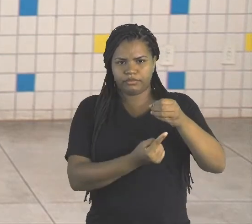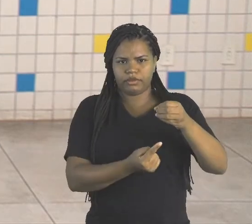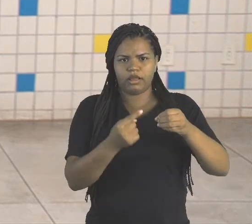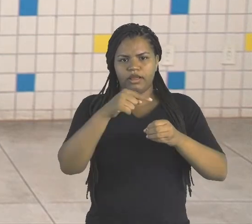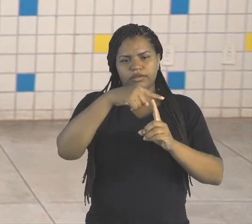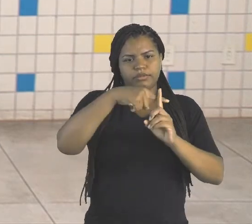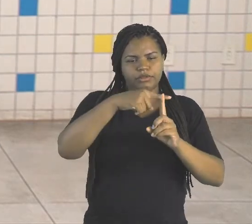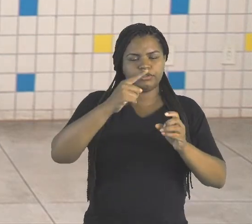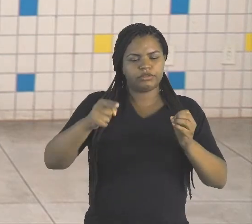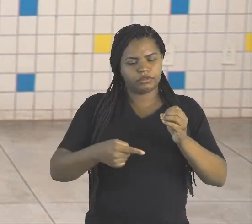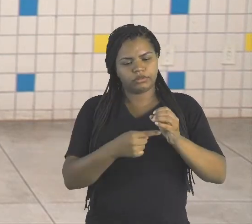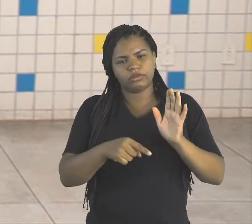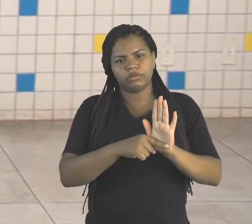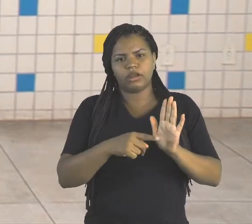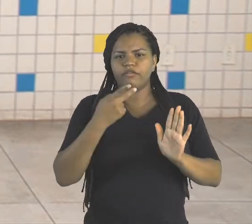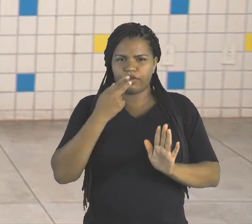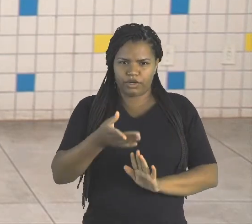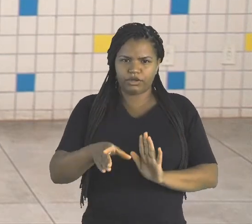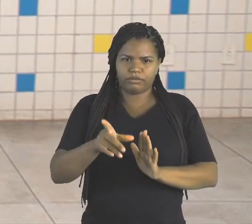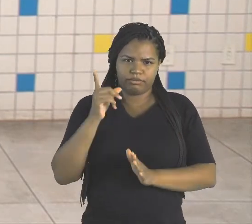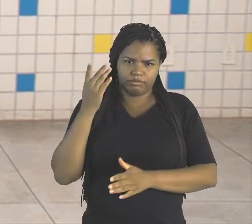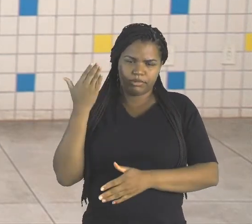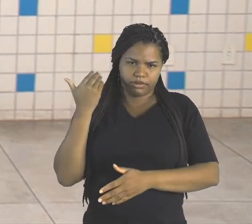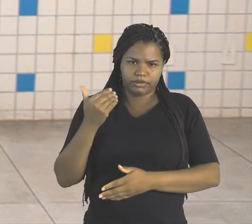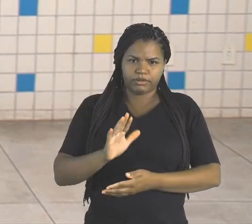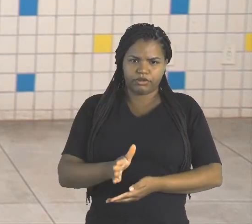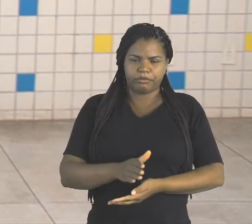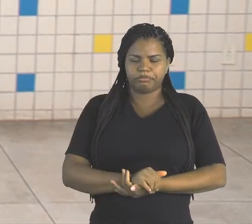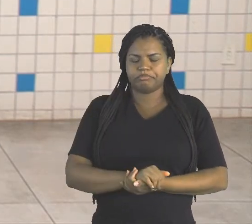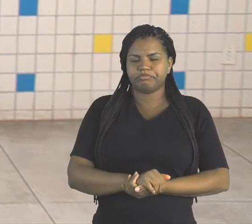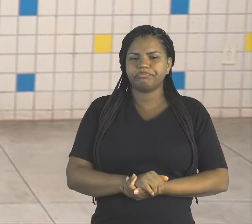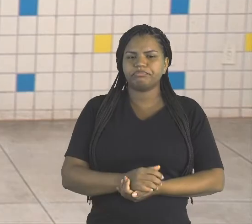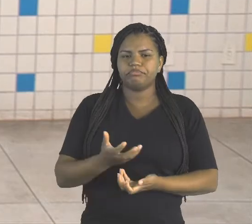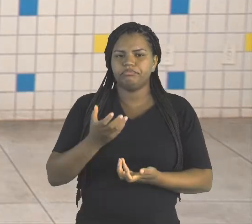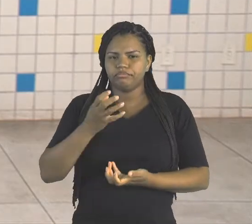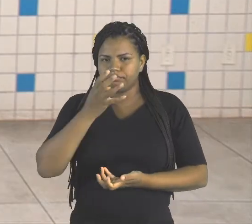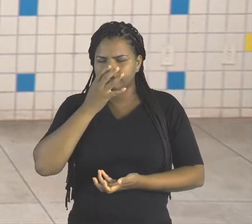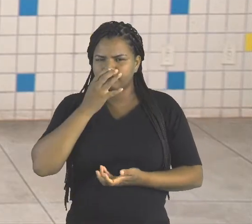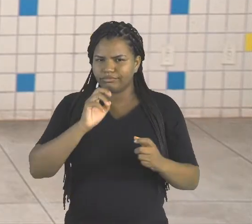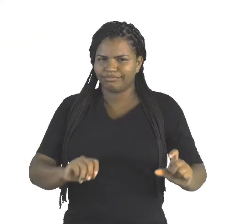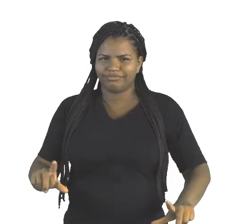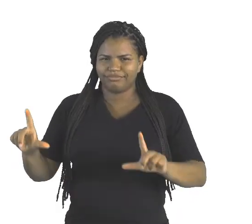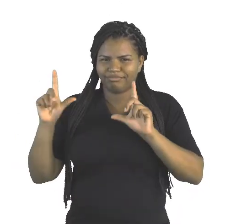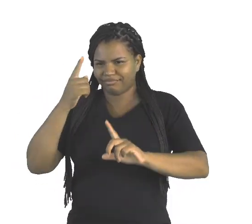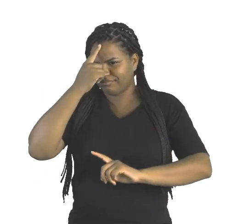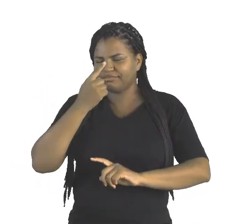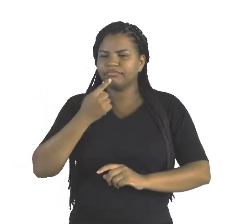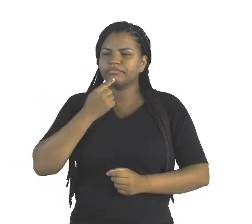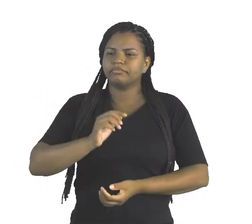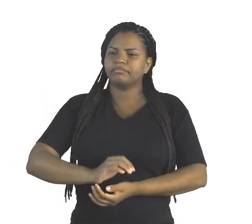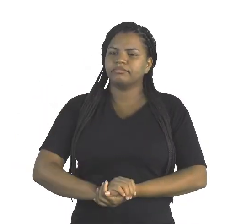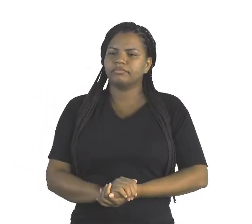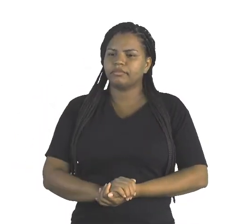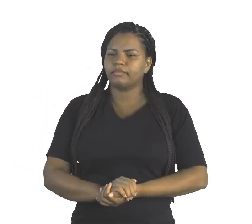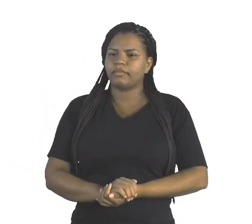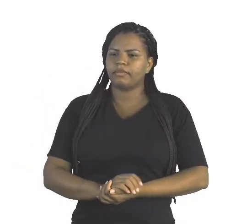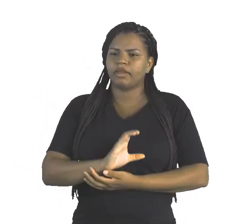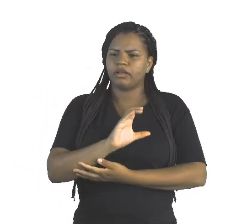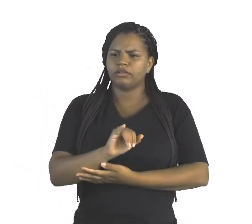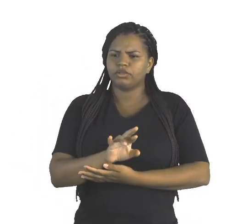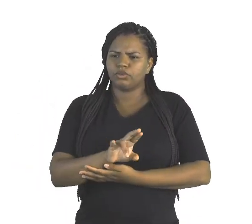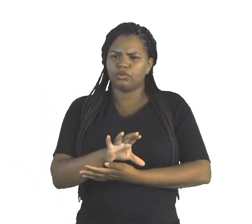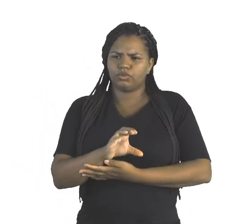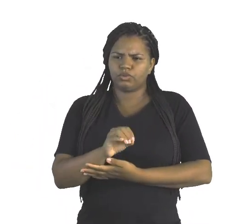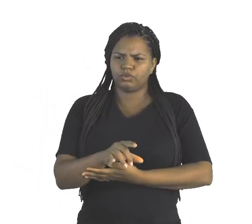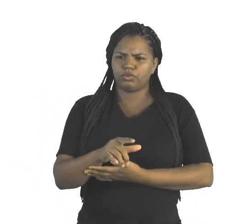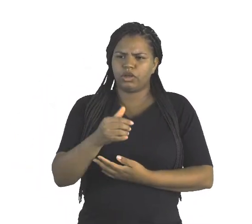gente já tinha falado anteriormente. Agora, eu quero que vocês observem na tela de vocês essa imagem. O circuito elétrico, pessoal, ele é constituído